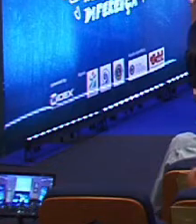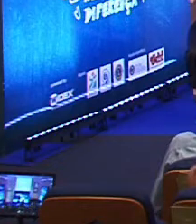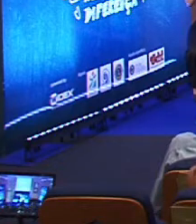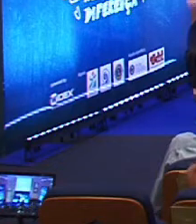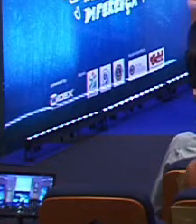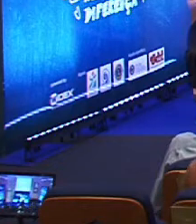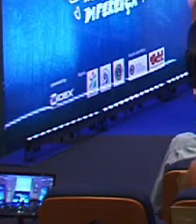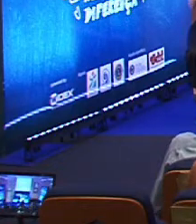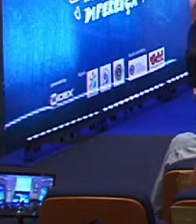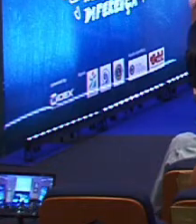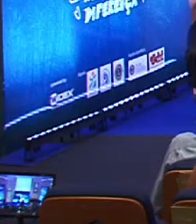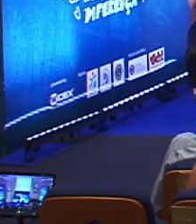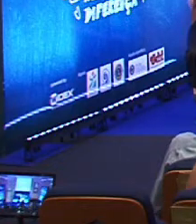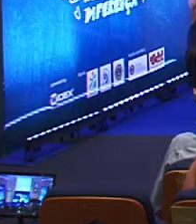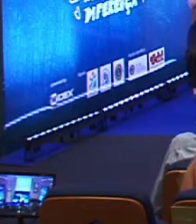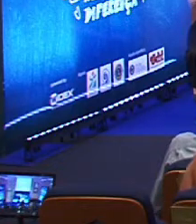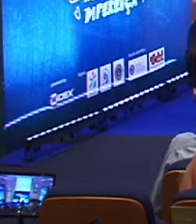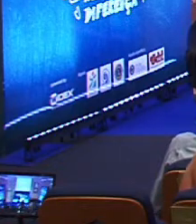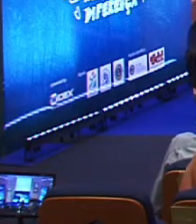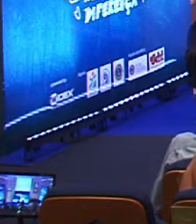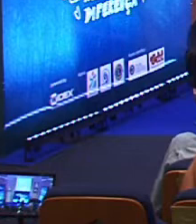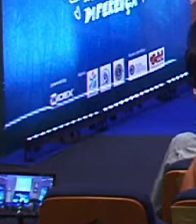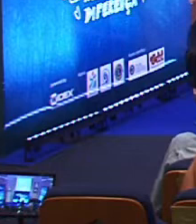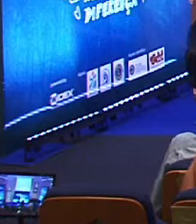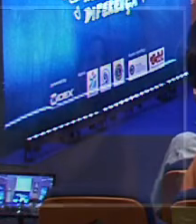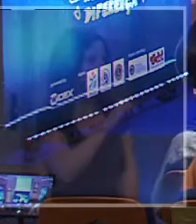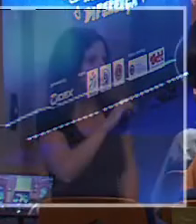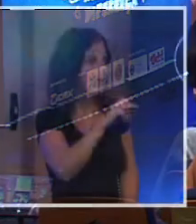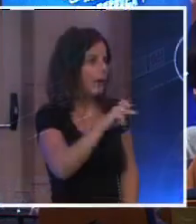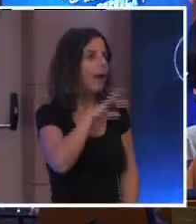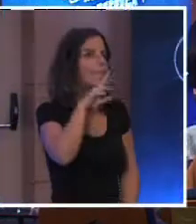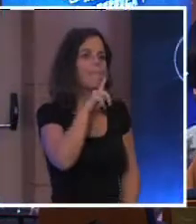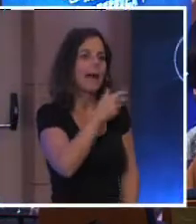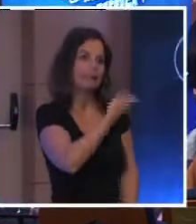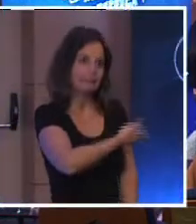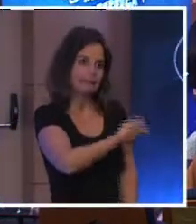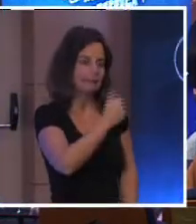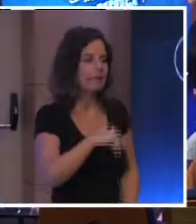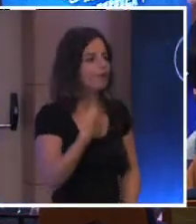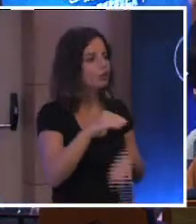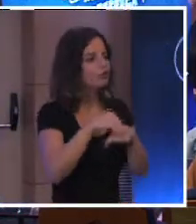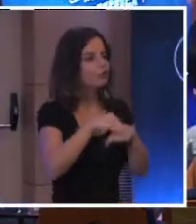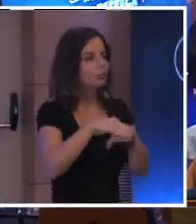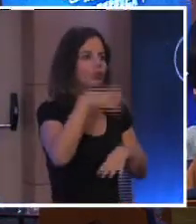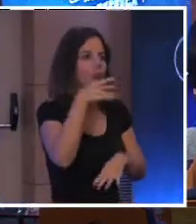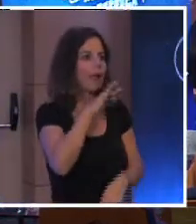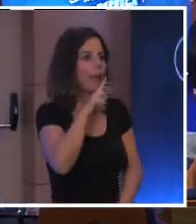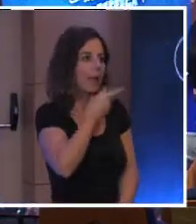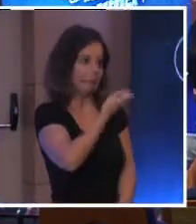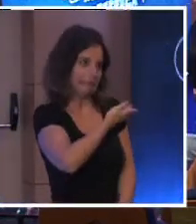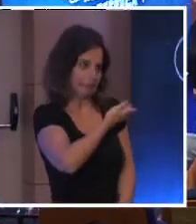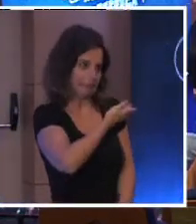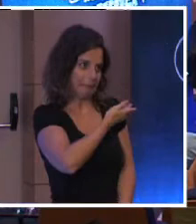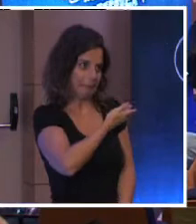primeira fase, vamos dar a palavra à Catarina Cunha. É mãe, traz-nos o testemunho de uma mãe que vive na pele